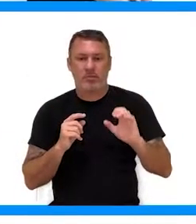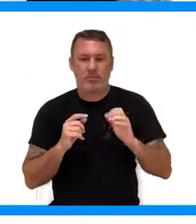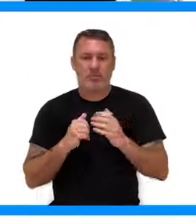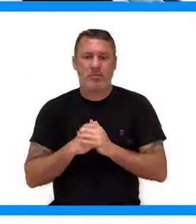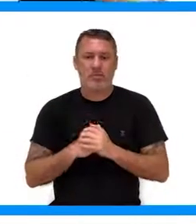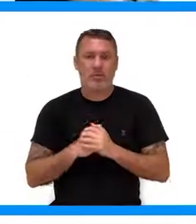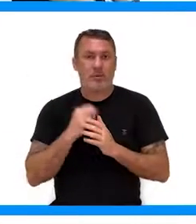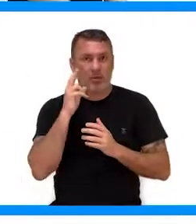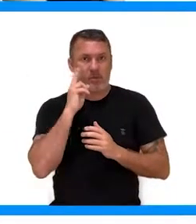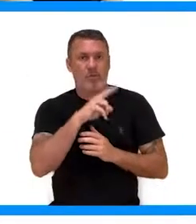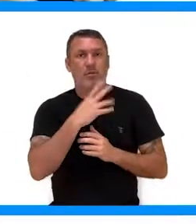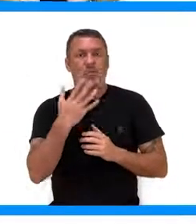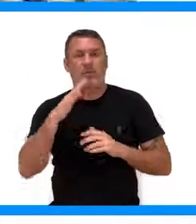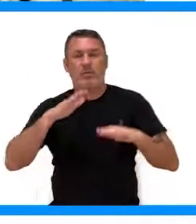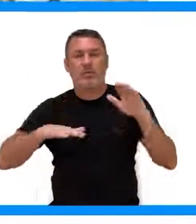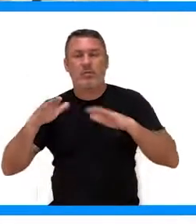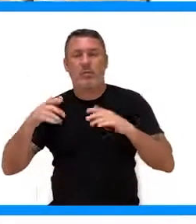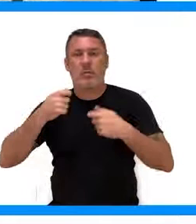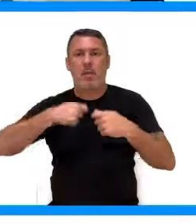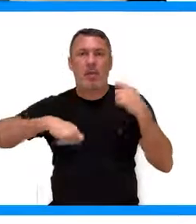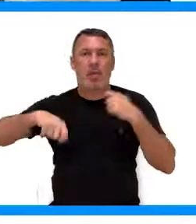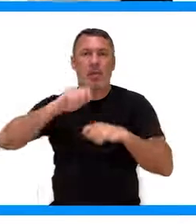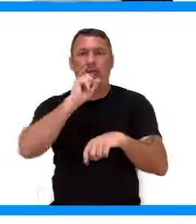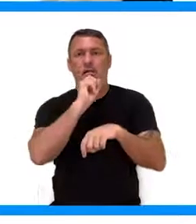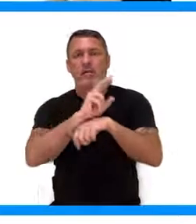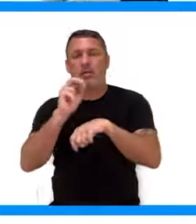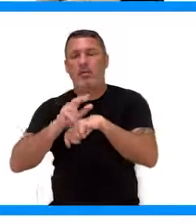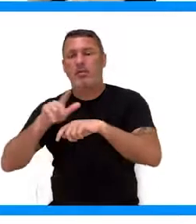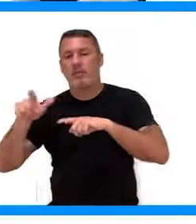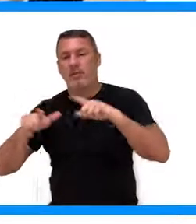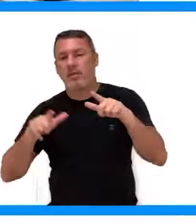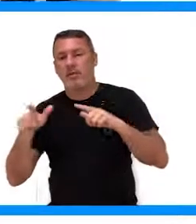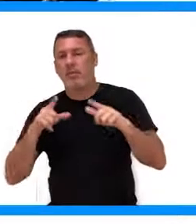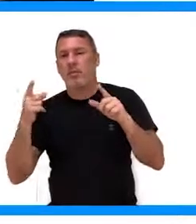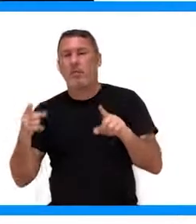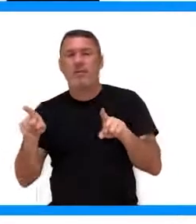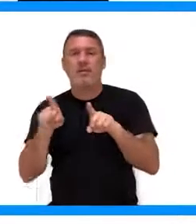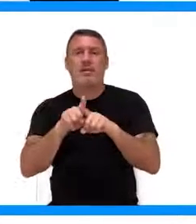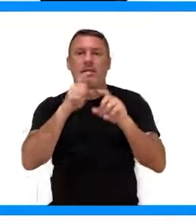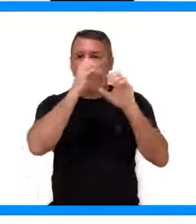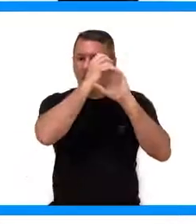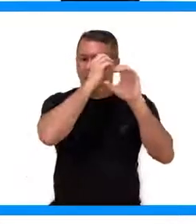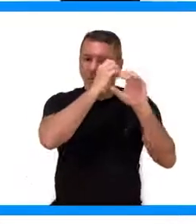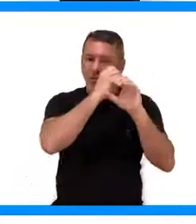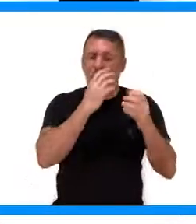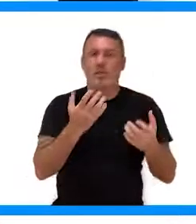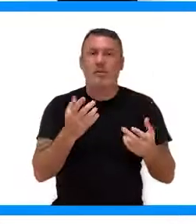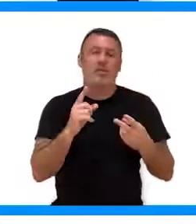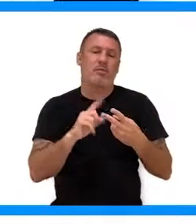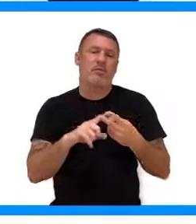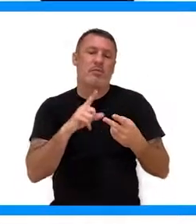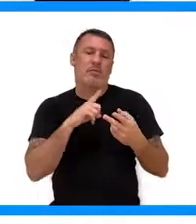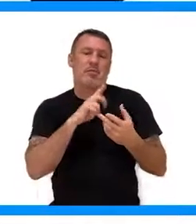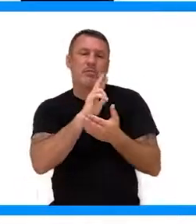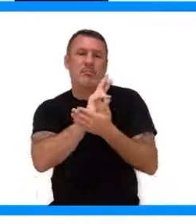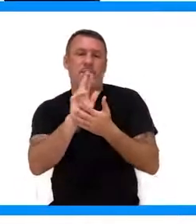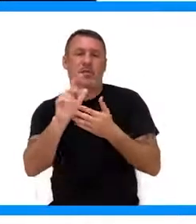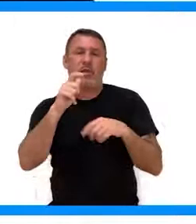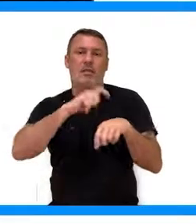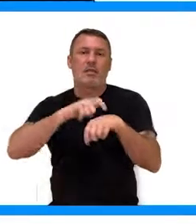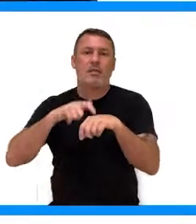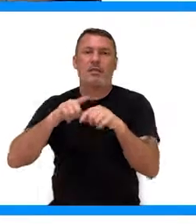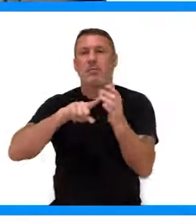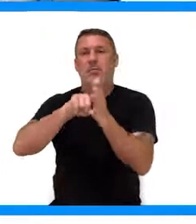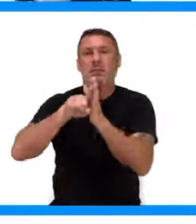latifundiárias, aquelas que estão priorizando o atendimento à demanda do mercado externo, aquelas que têm parcerias com laboratórios, com grandes